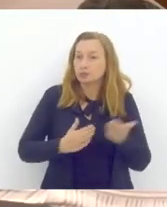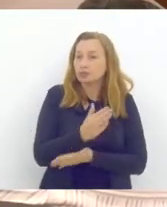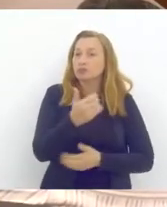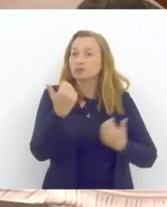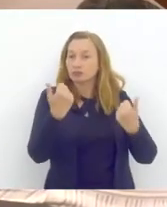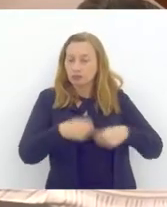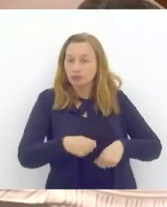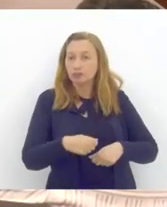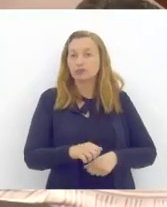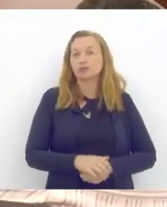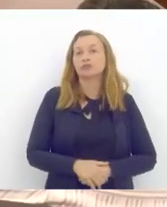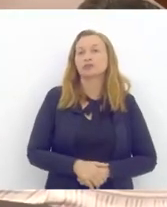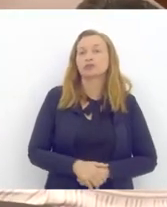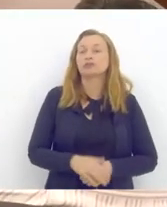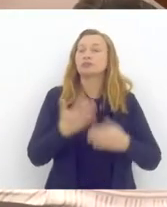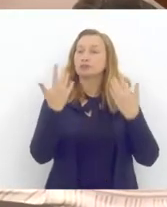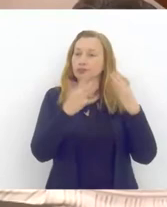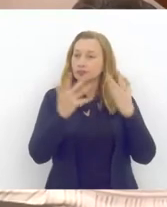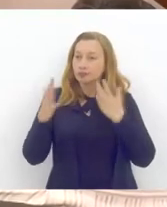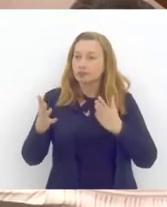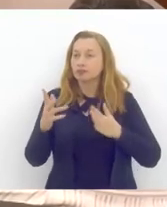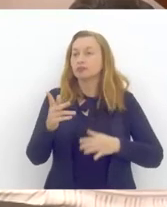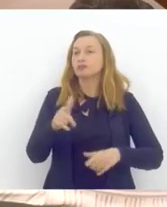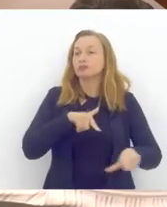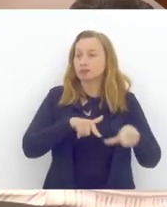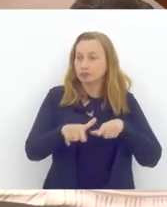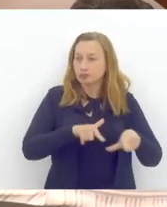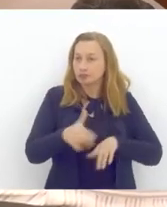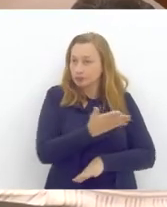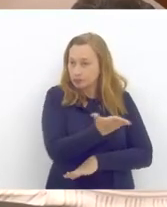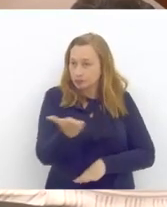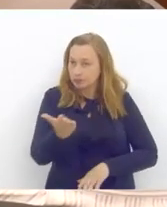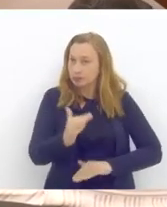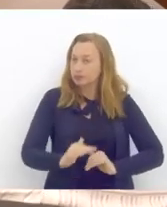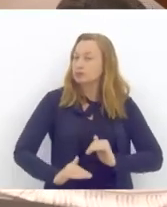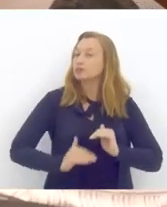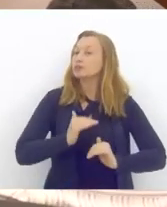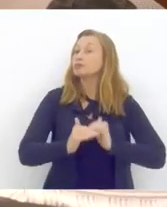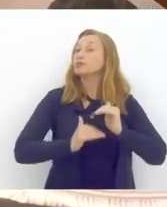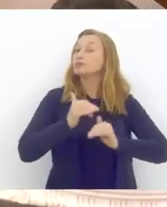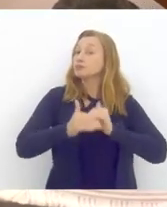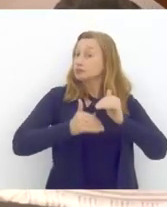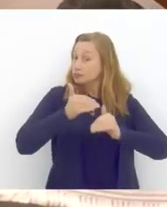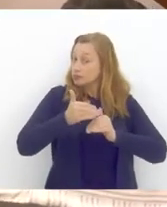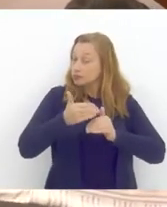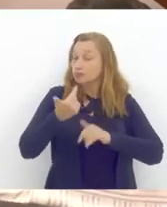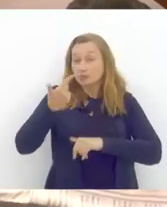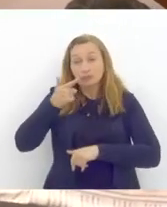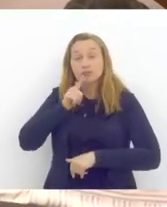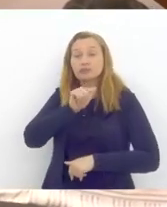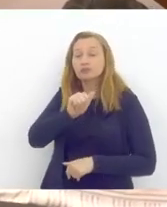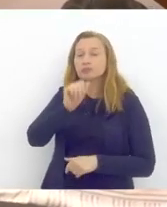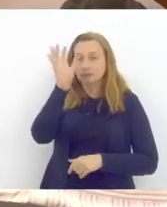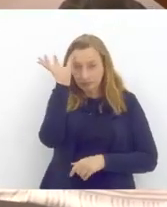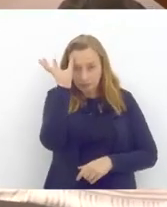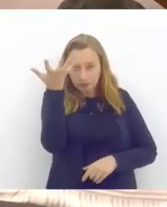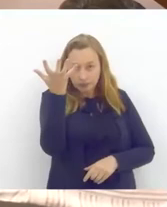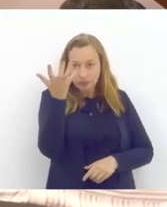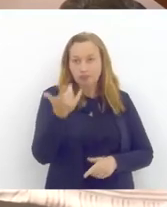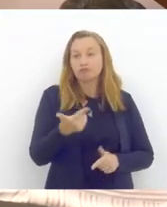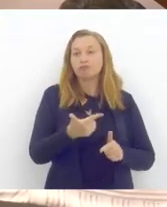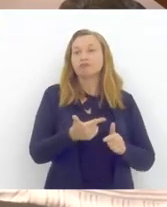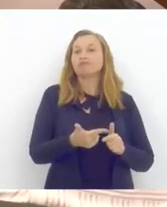E parabéns pelo trabalho que vocês estão desenvolvendo aí para conseguir resolver